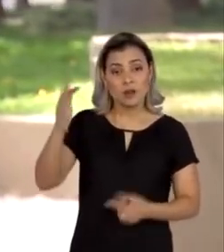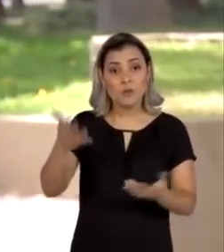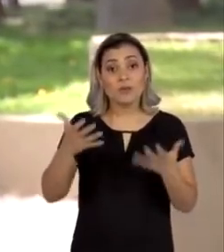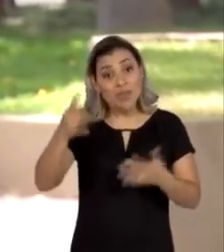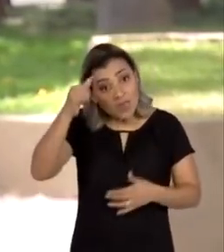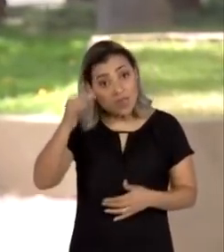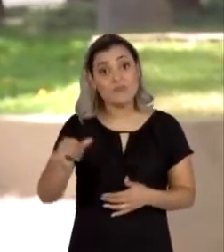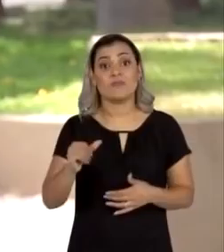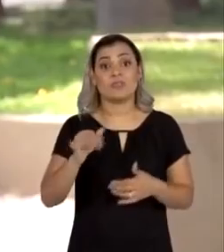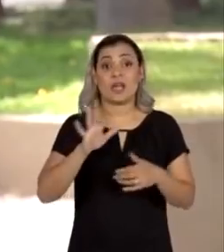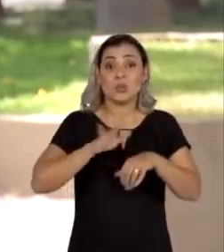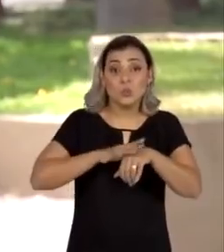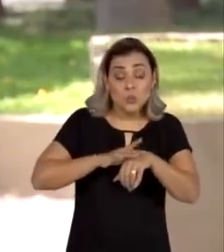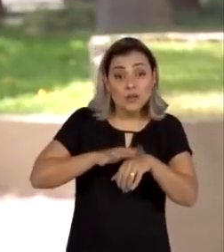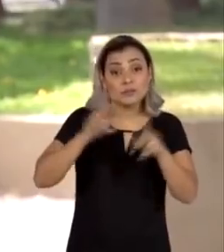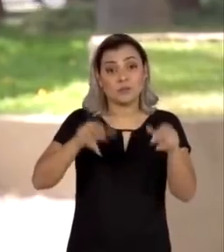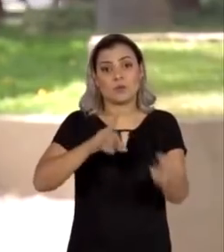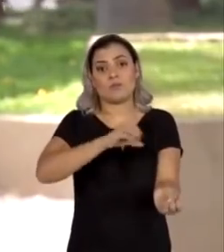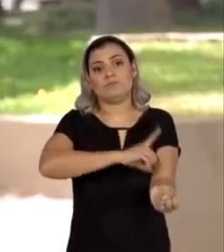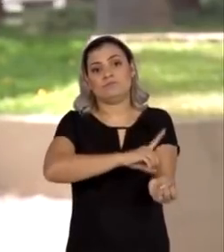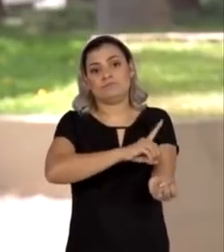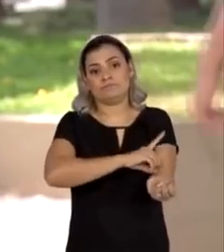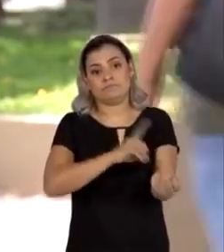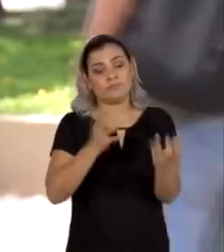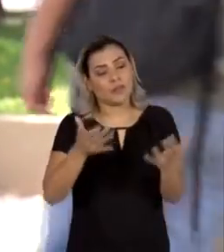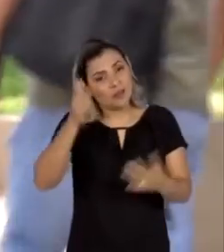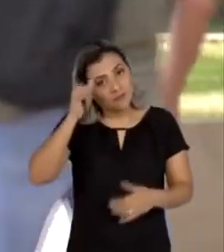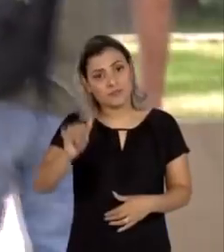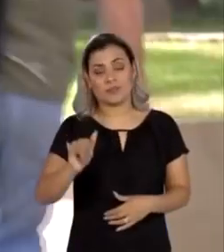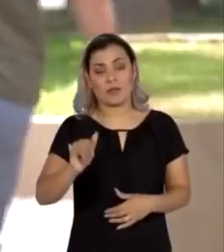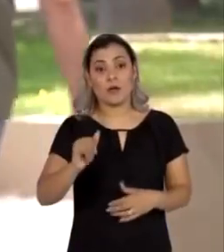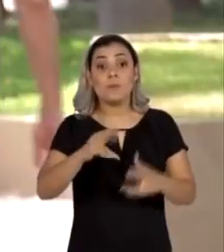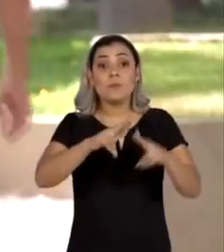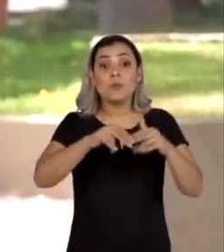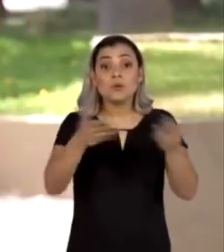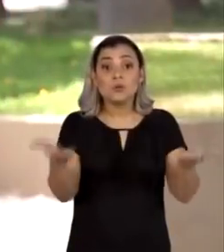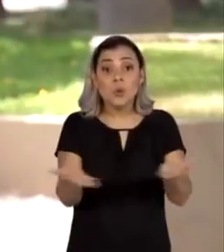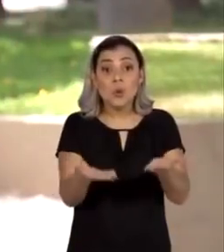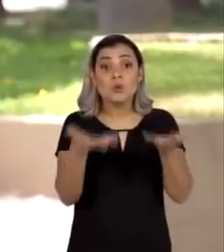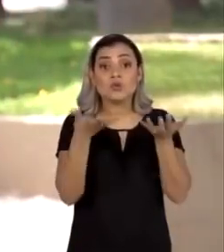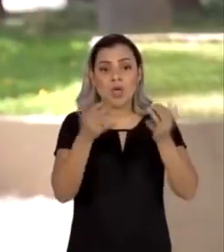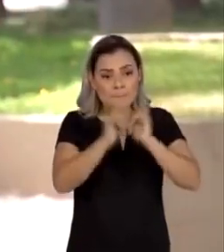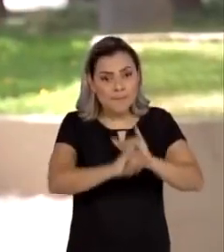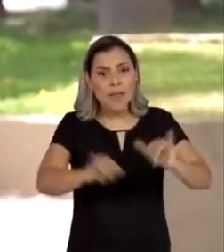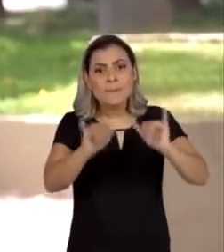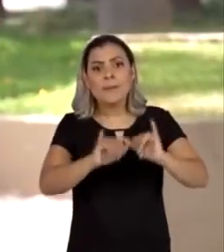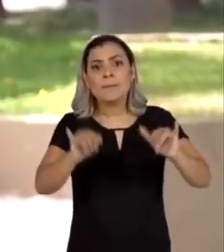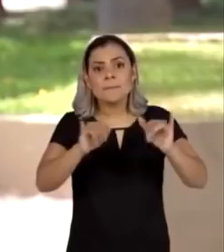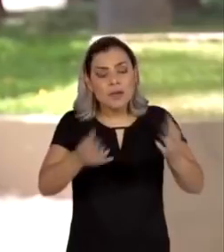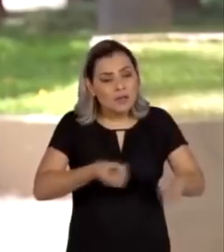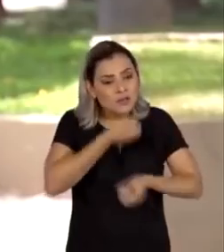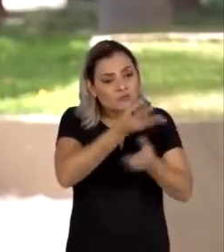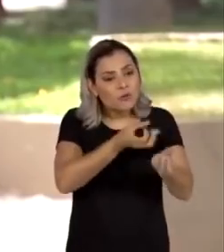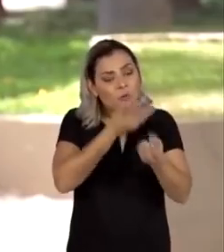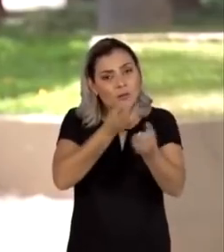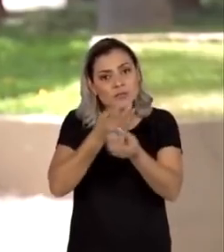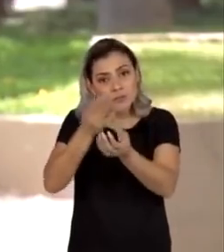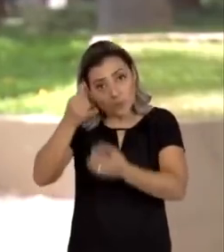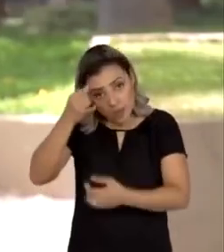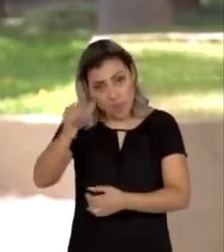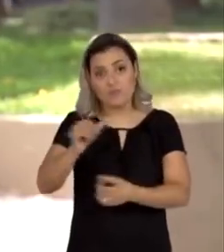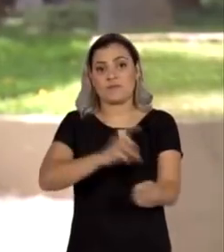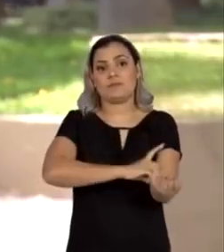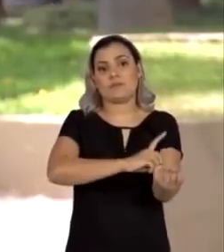casos crônicos e graves como o da Fran. A promessa é a de financiar campanhas de informação, prevenção